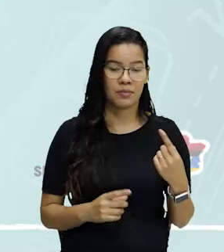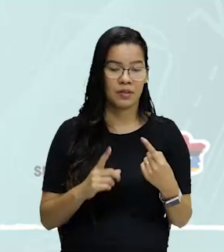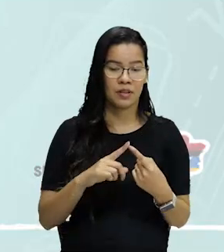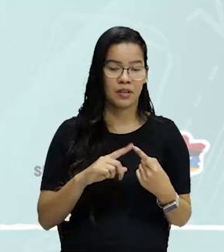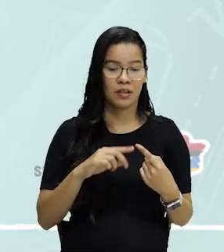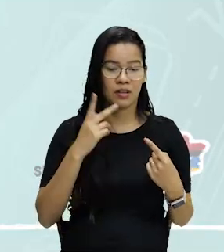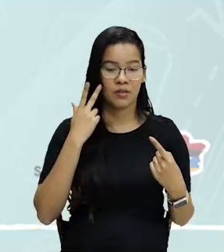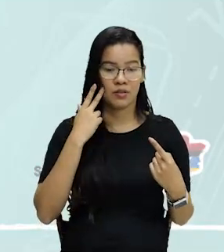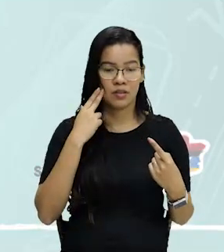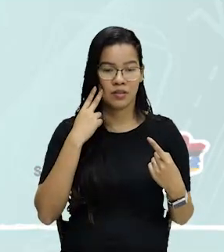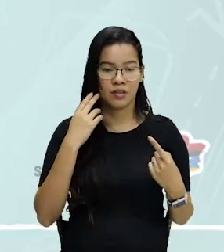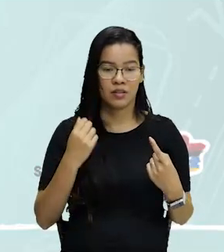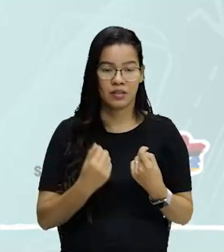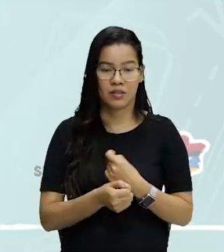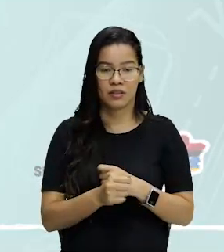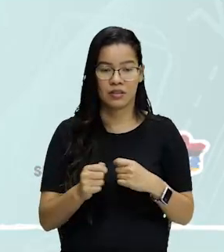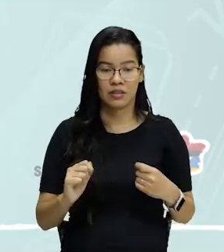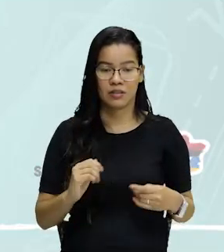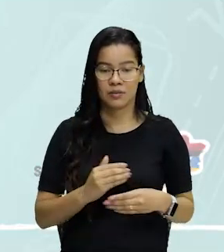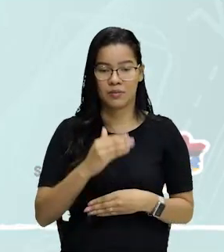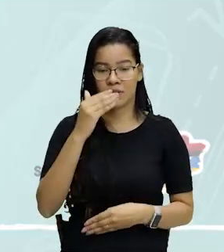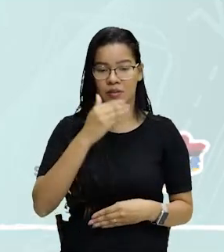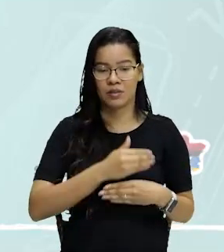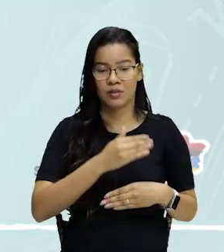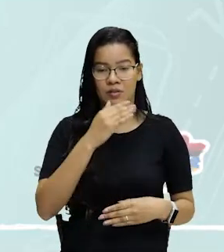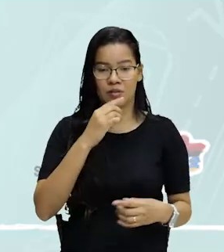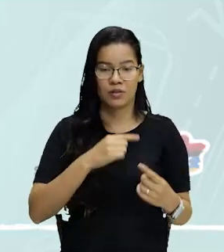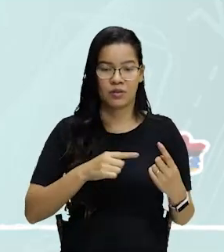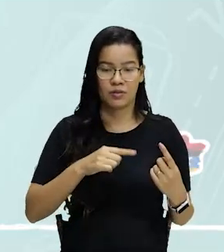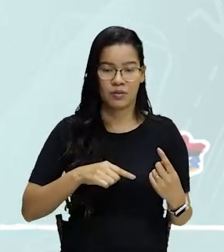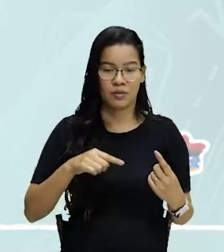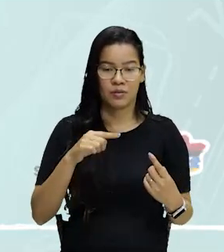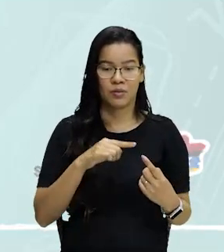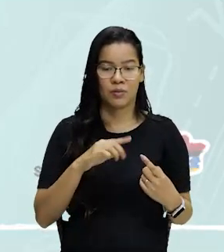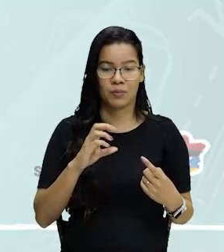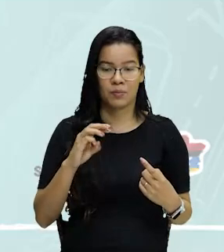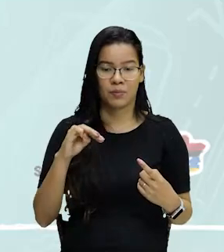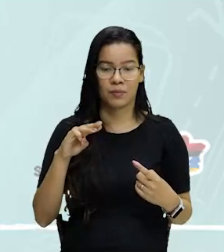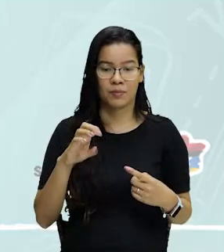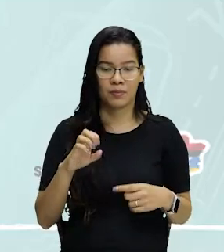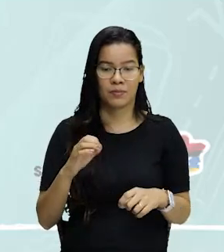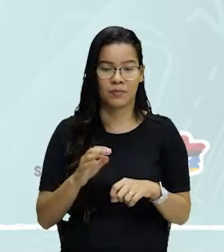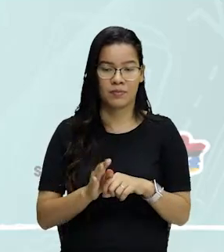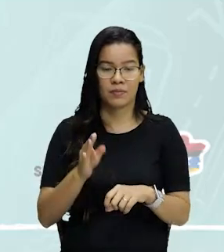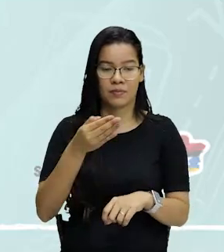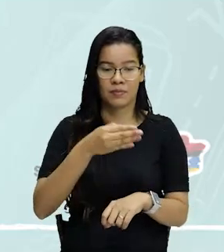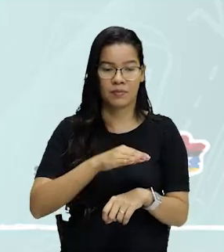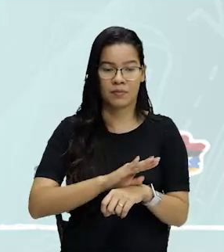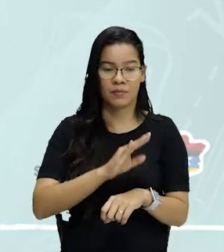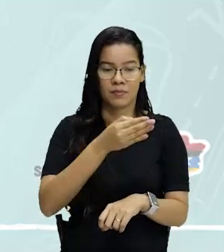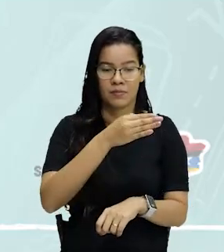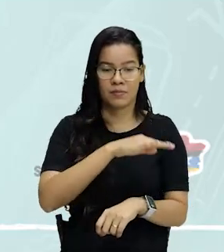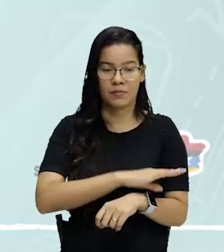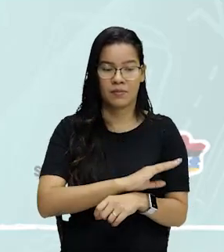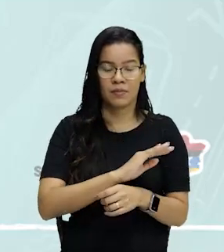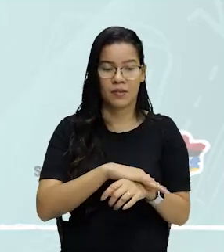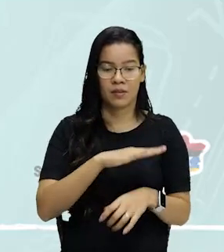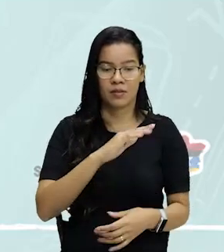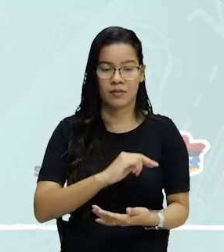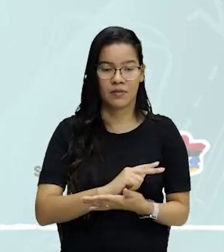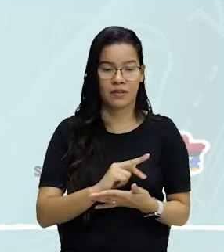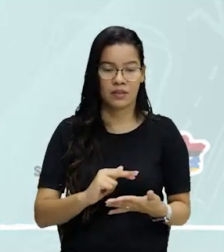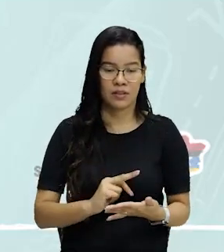Vamos aqui. Grandes paredes e o objetivo de atingir o cume da montanha pelas mais